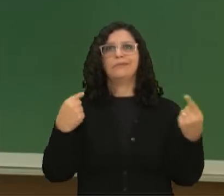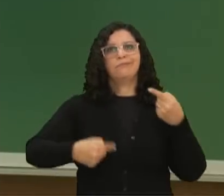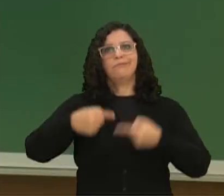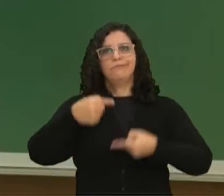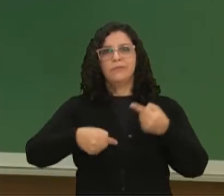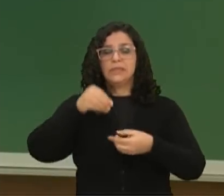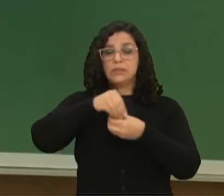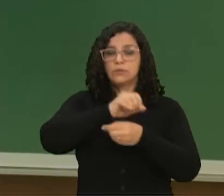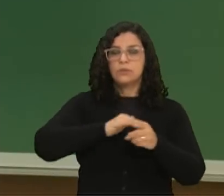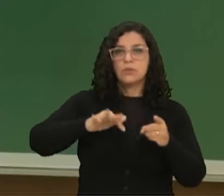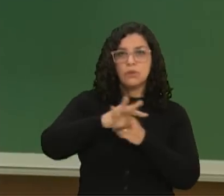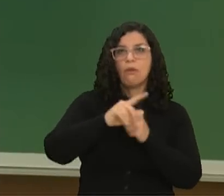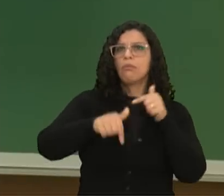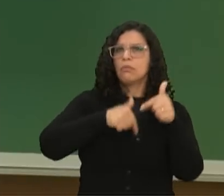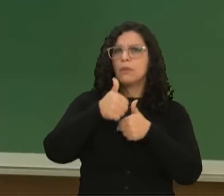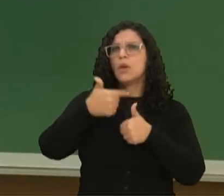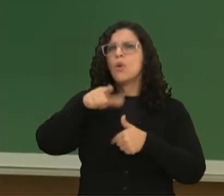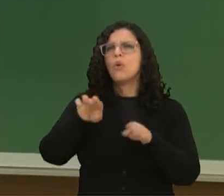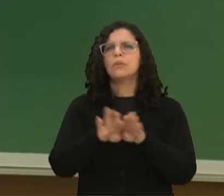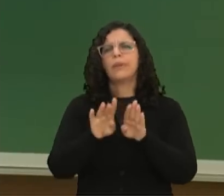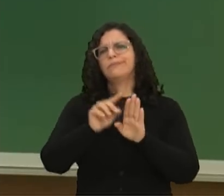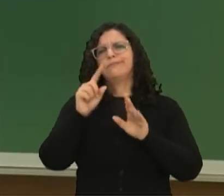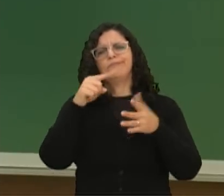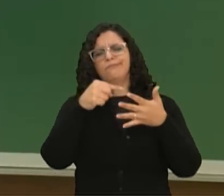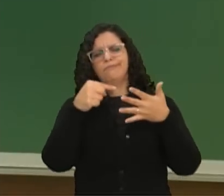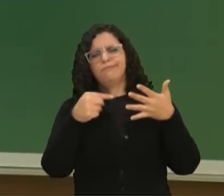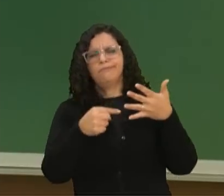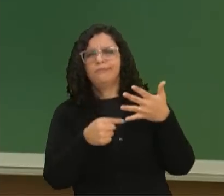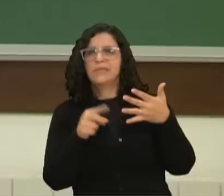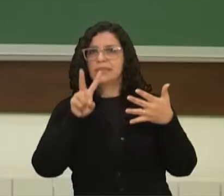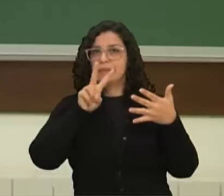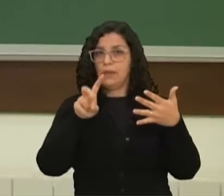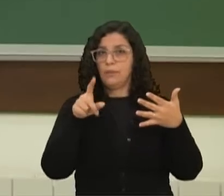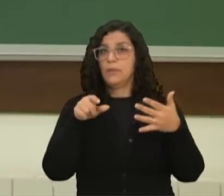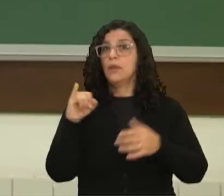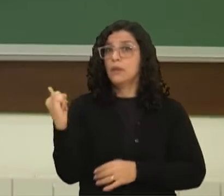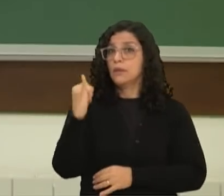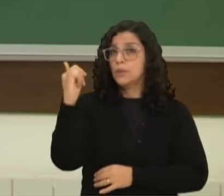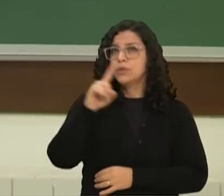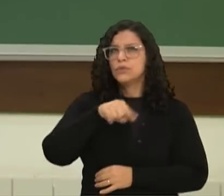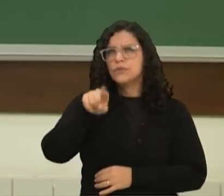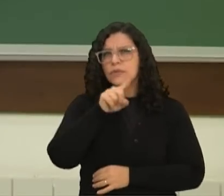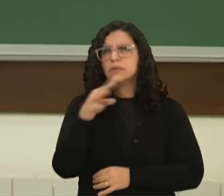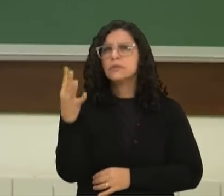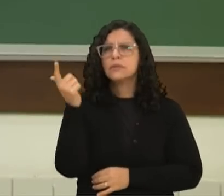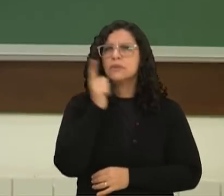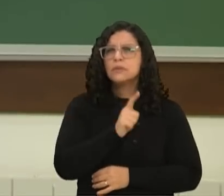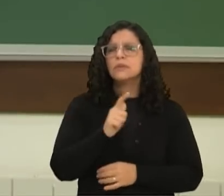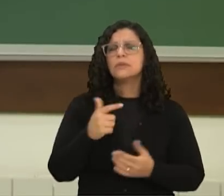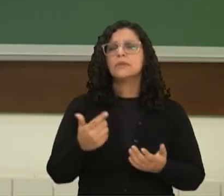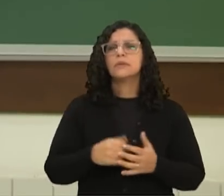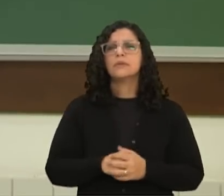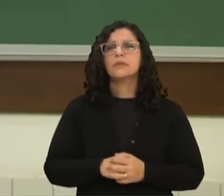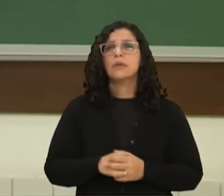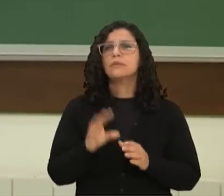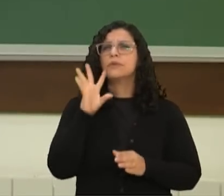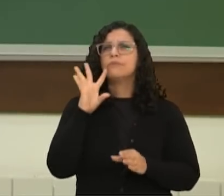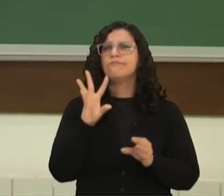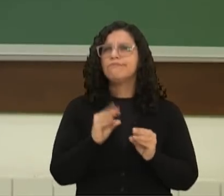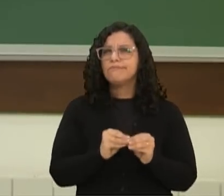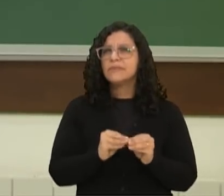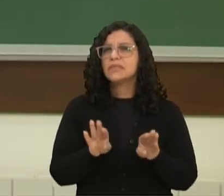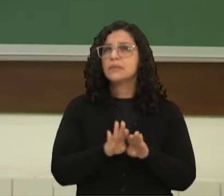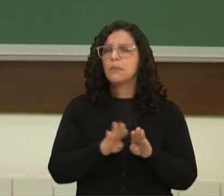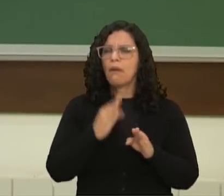também trabalhar outros tantos temas. Então, assim, é muito importante para que você consiga